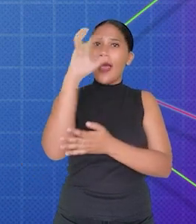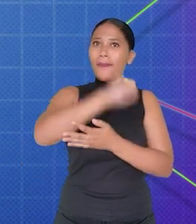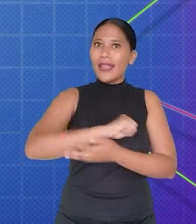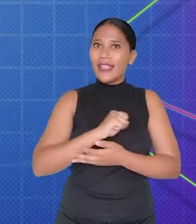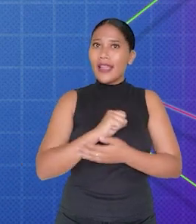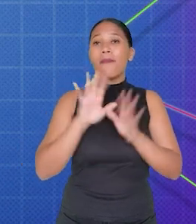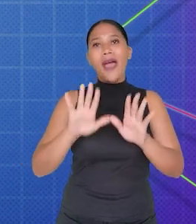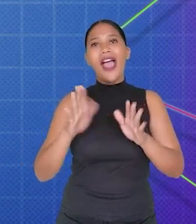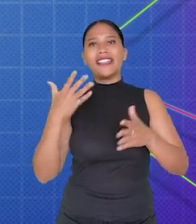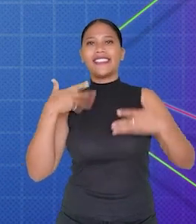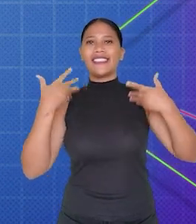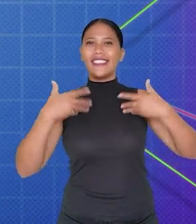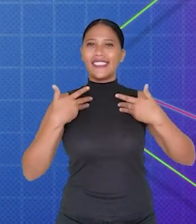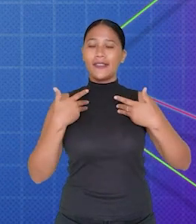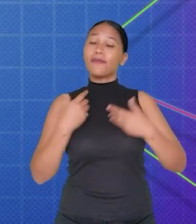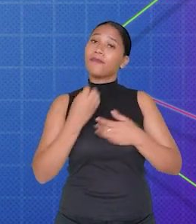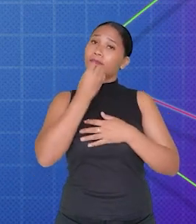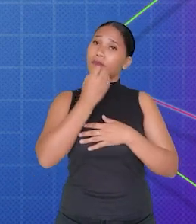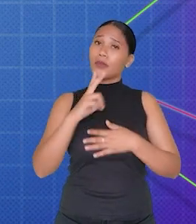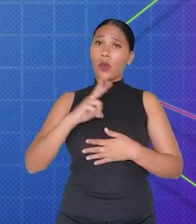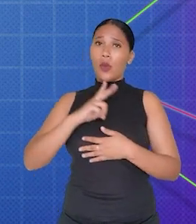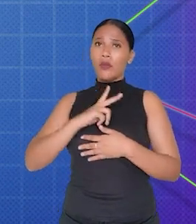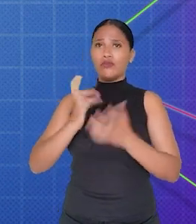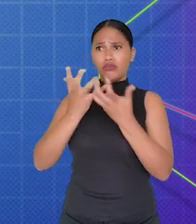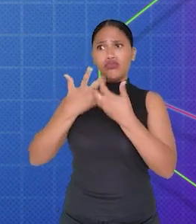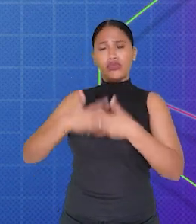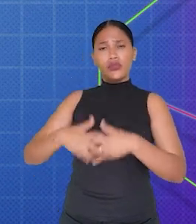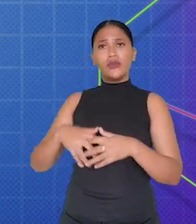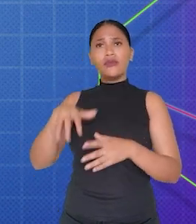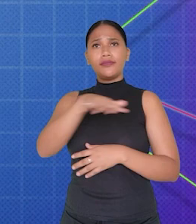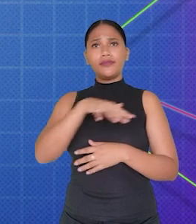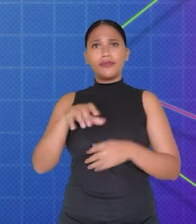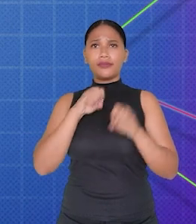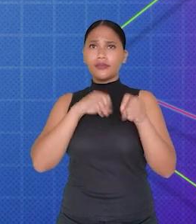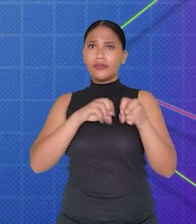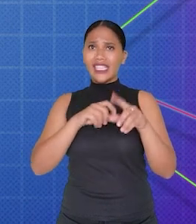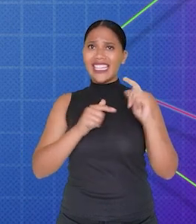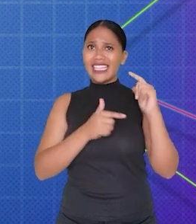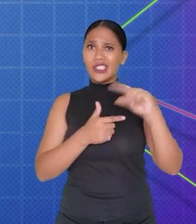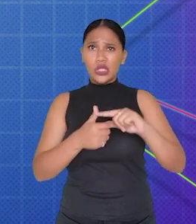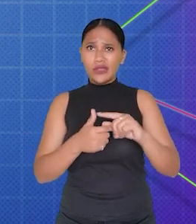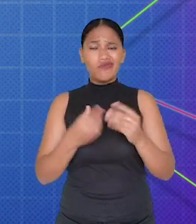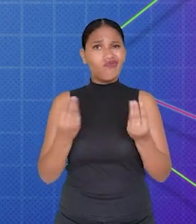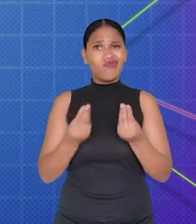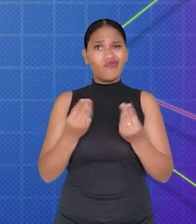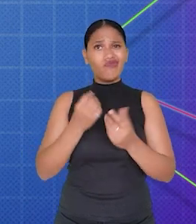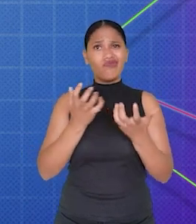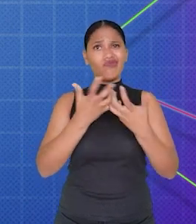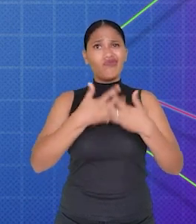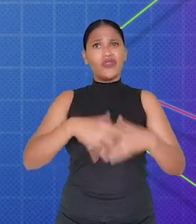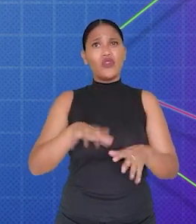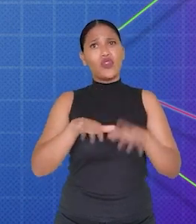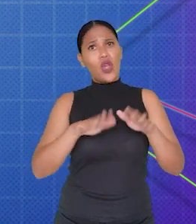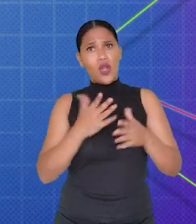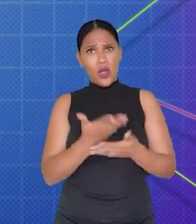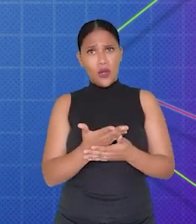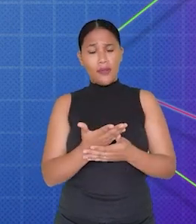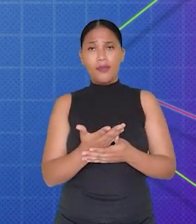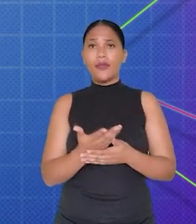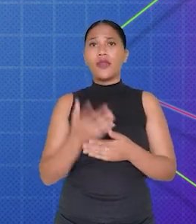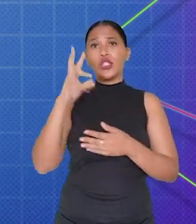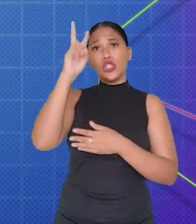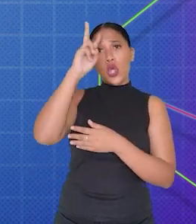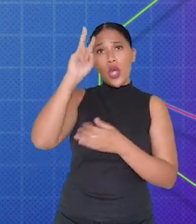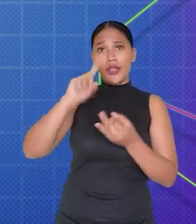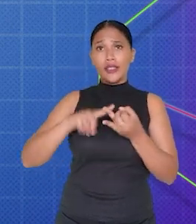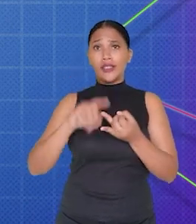aprender enquanto se divertem. Isso pode ser particularmente eficaz em áreas onde a educação tradicional pode não ser tão eficaz, como em tópicos